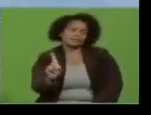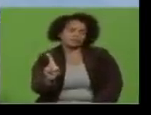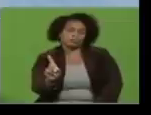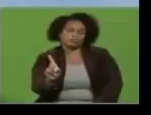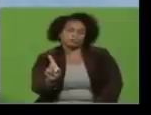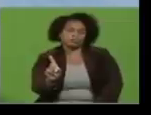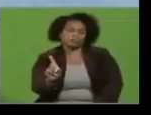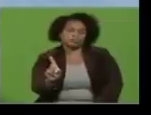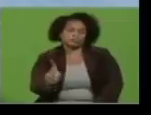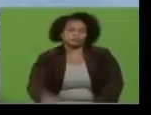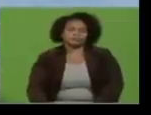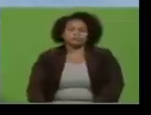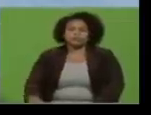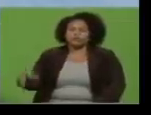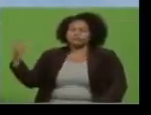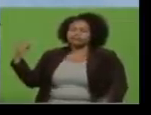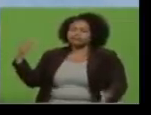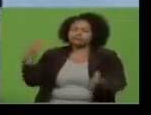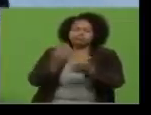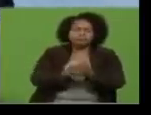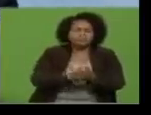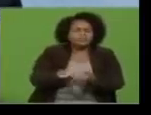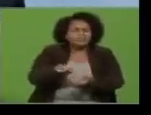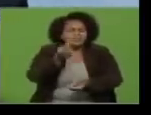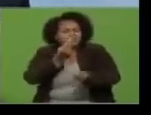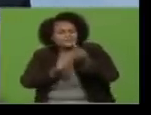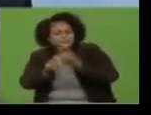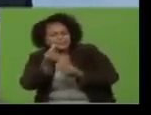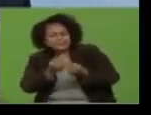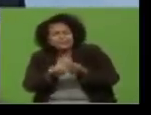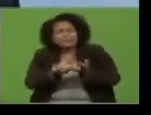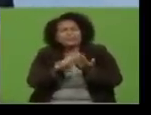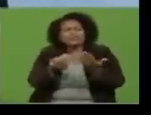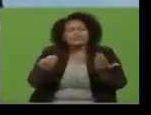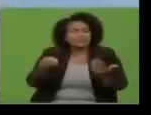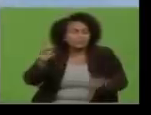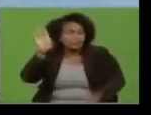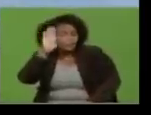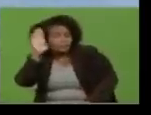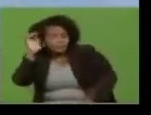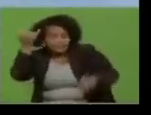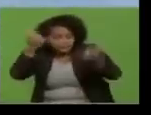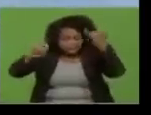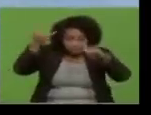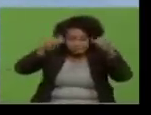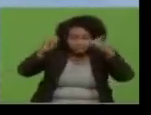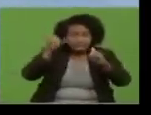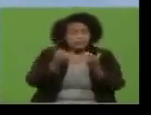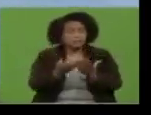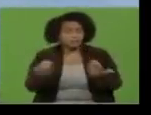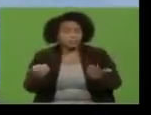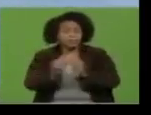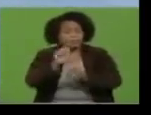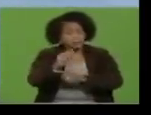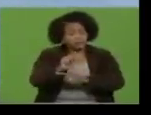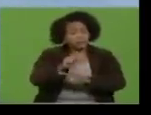Depois de muita ponderação, de muita auscultação, consideramos que esta opção é aquela que melhor serve os